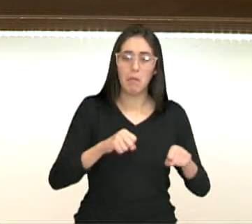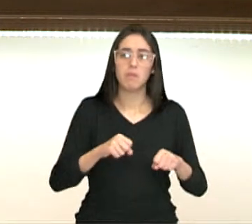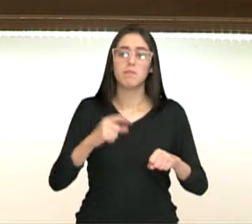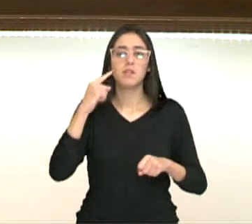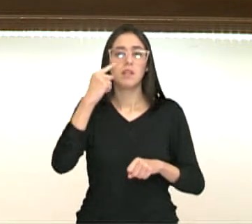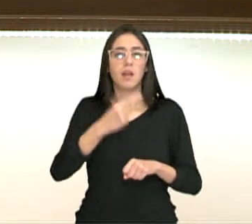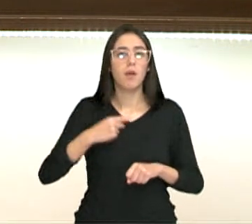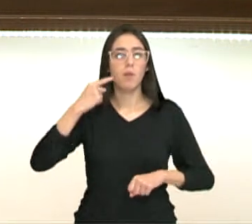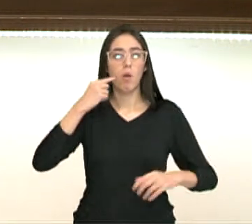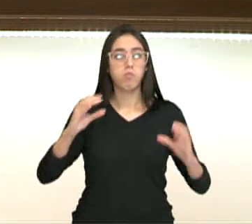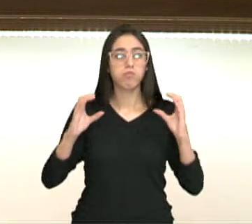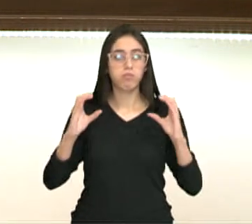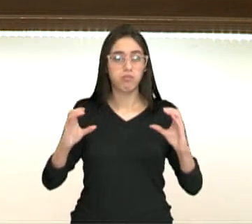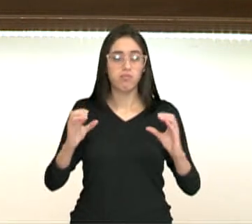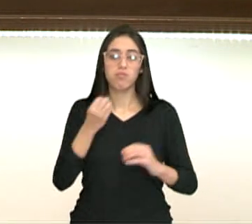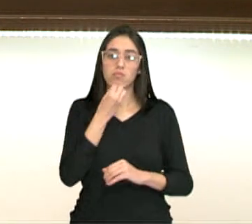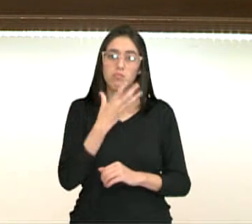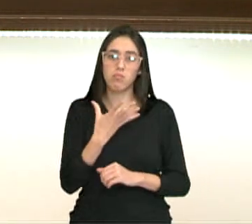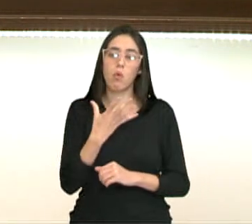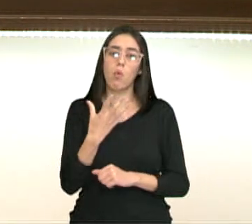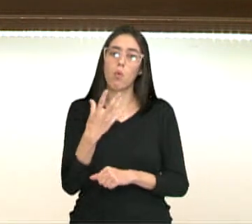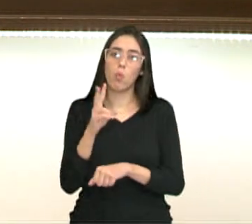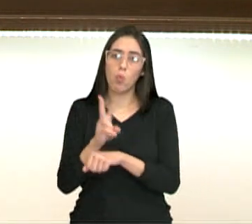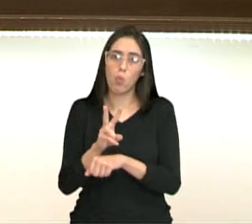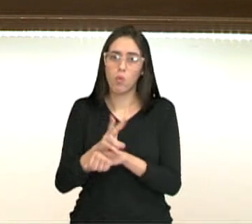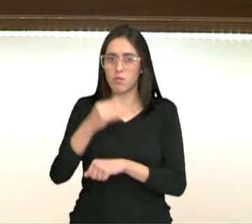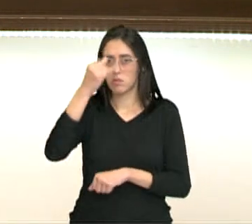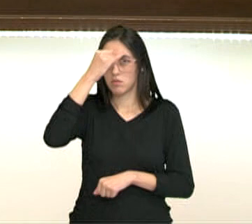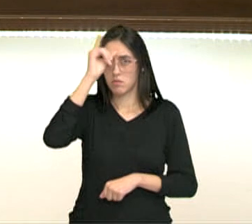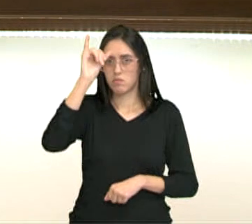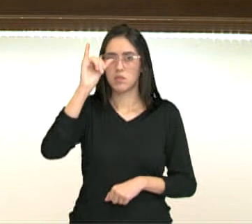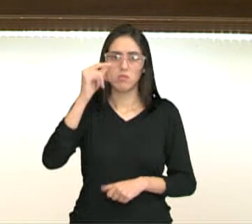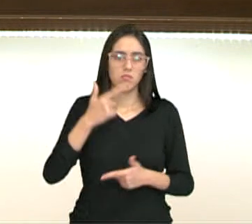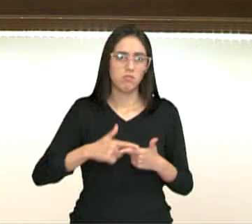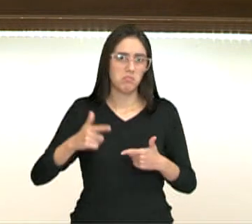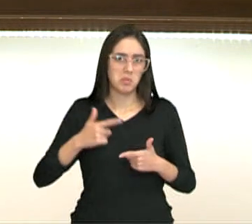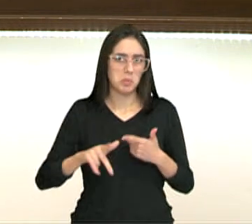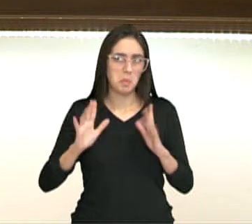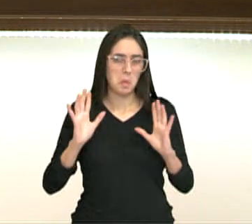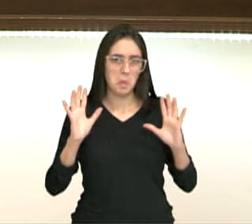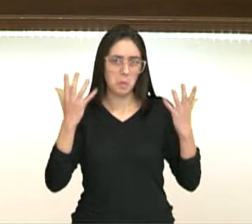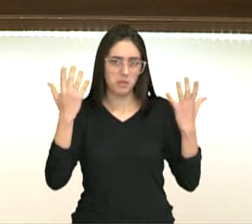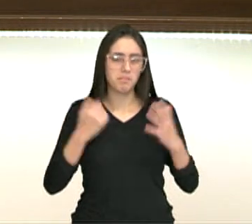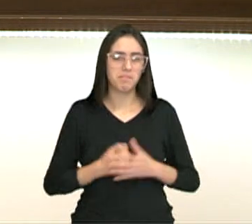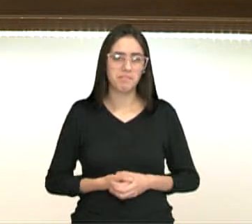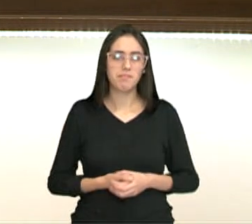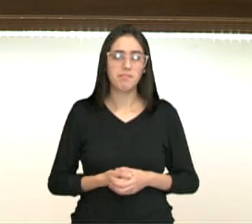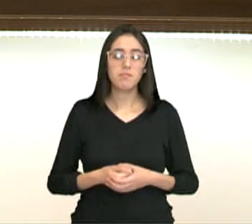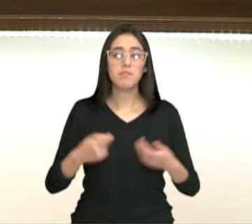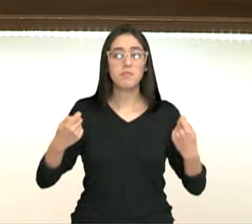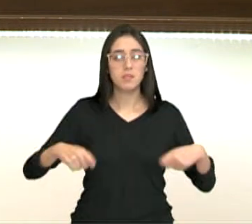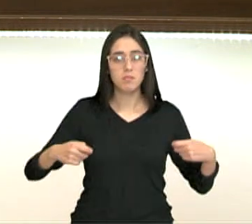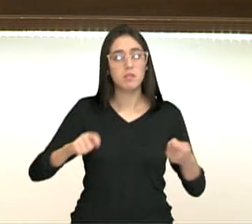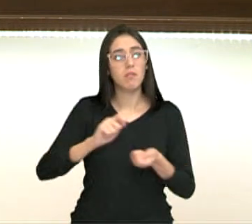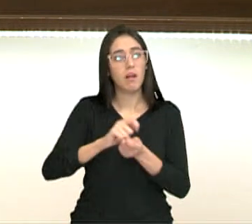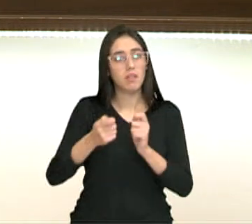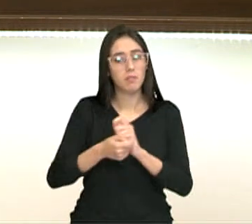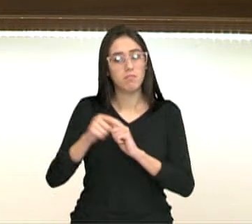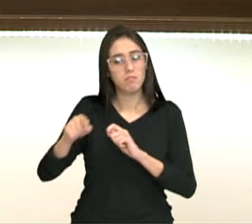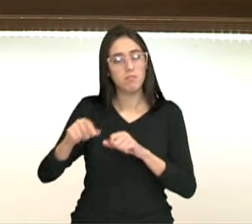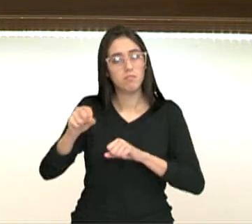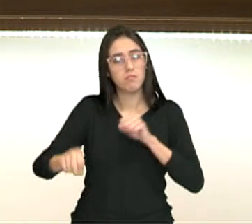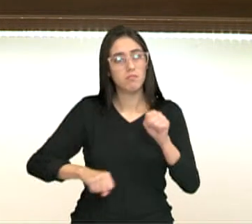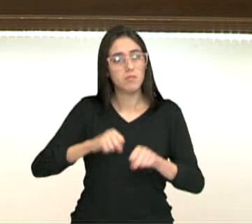a disco para não ter problemas ali relacionados à frenagem, né, em alguma manobra. E essas adaptações são